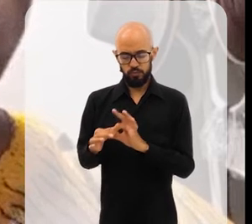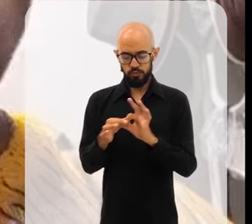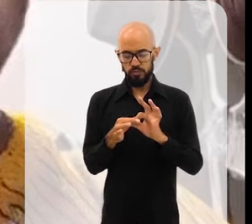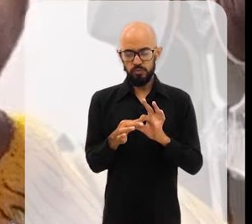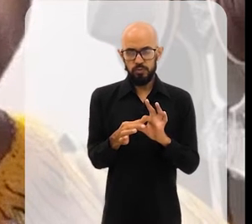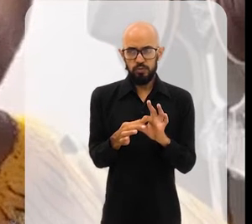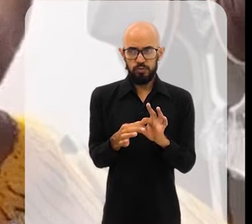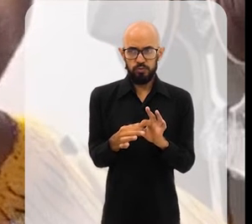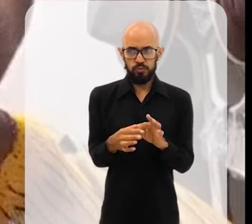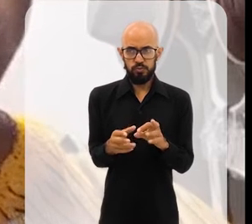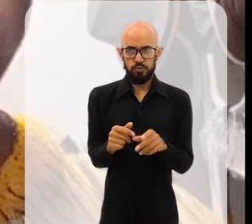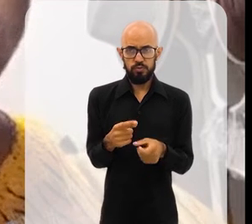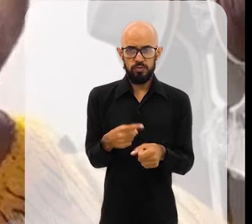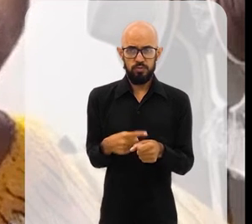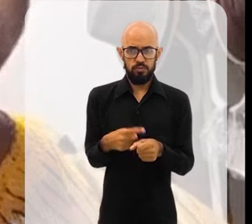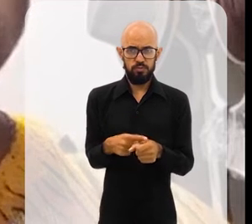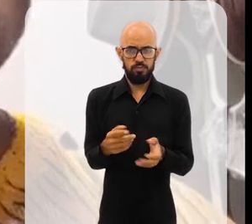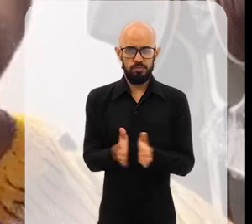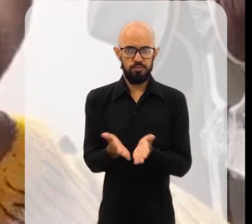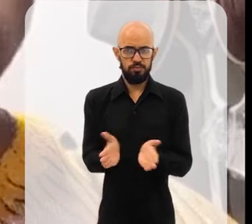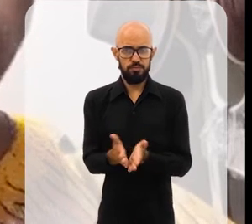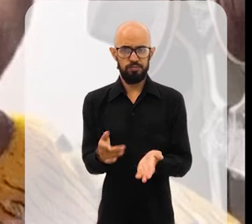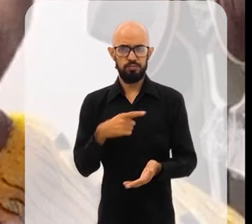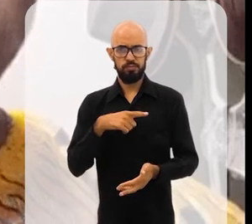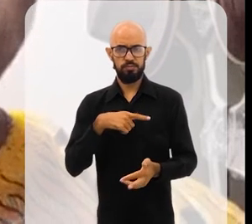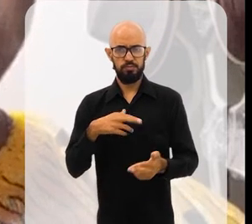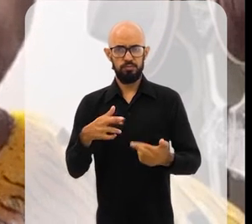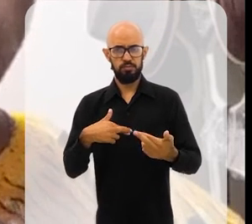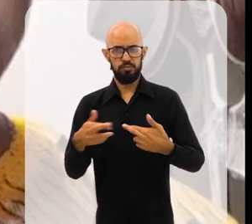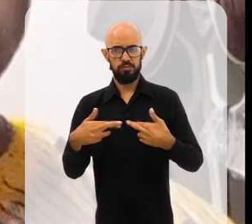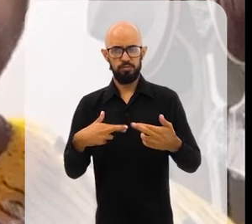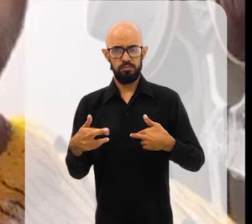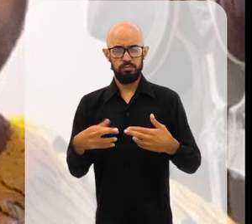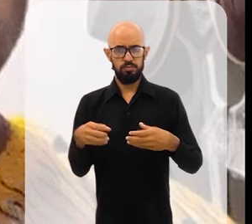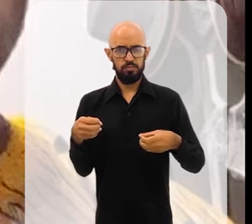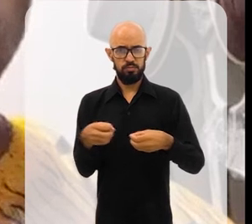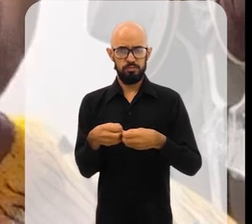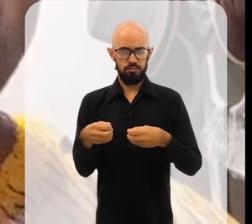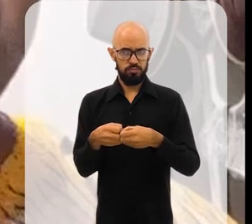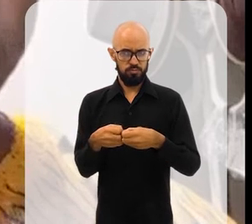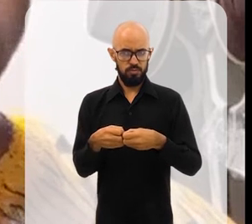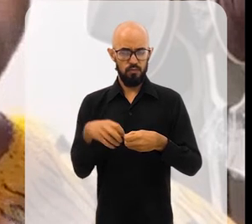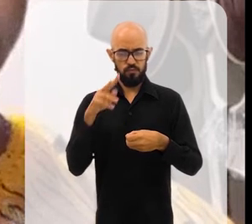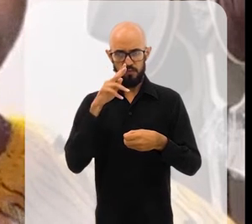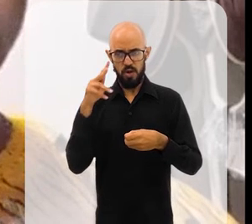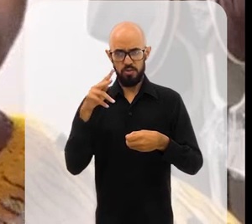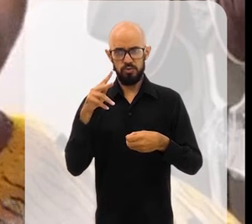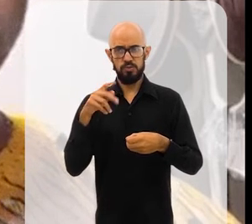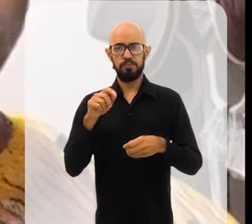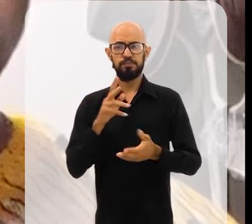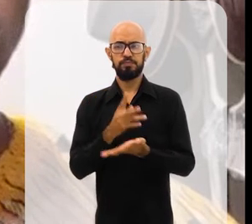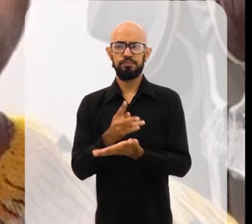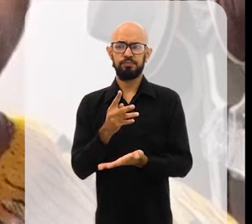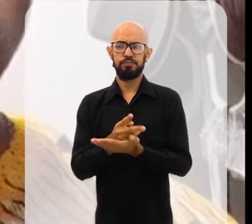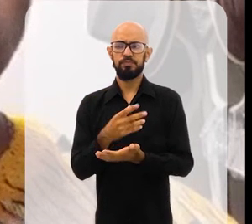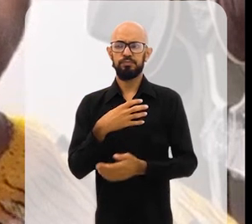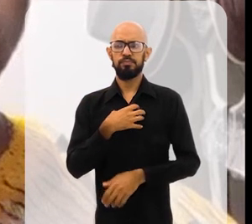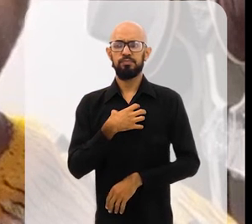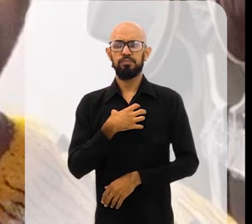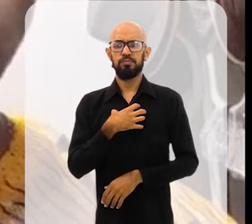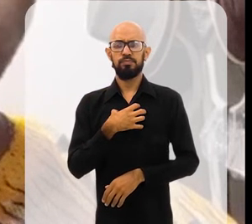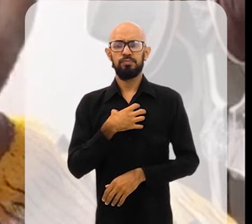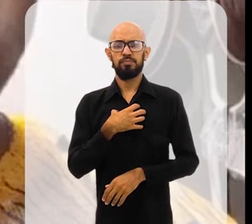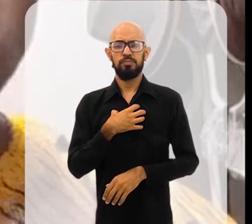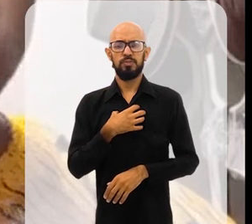juntando a isso, o fato de que as periferias têm essa relação de proximidade com muita força, sempre me